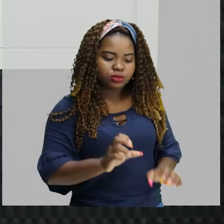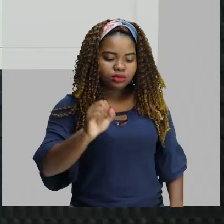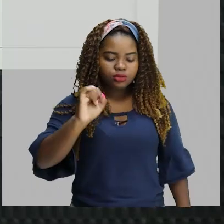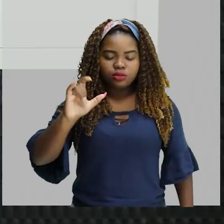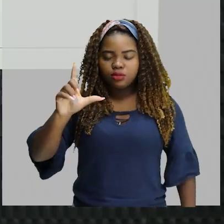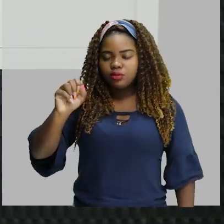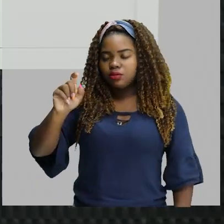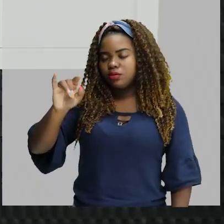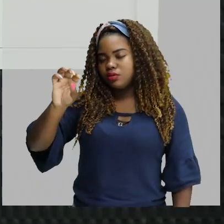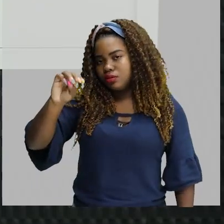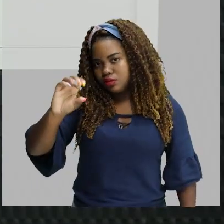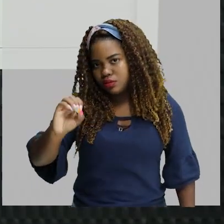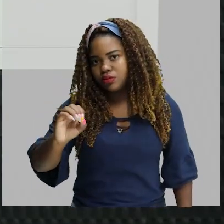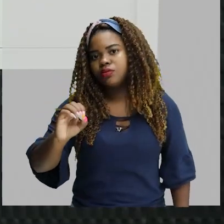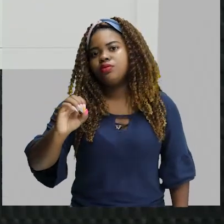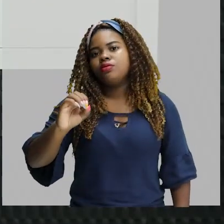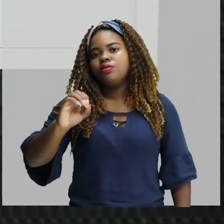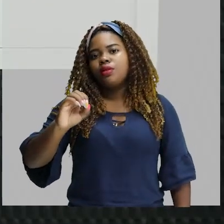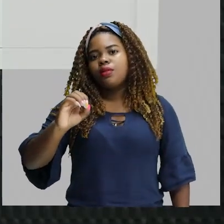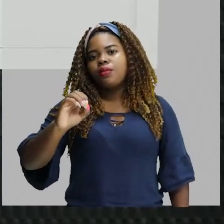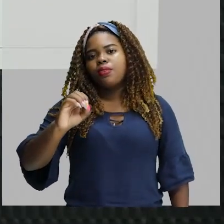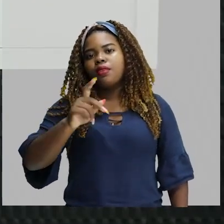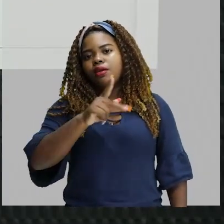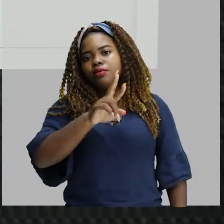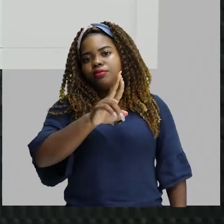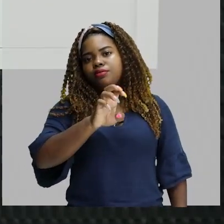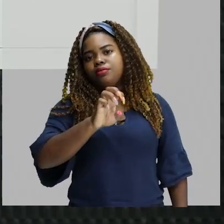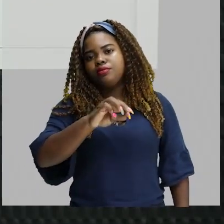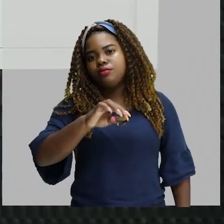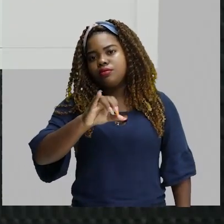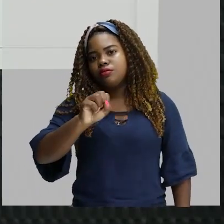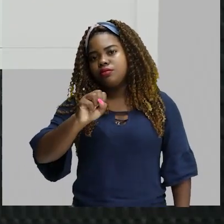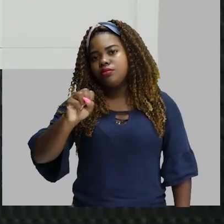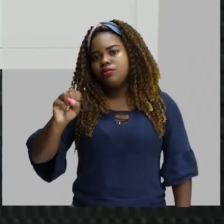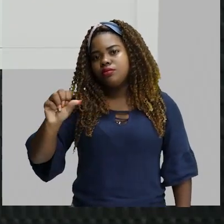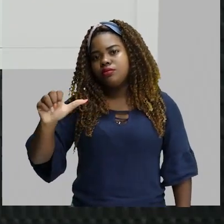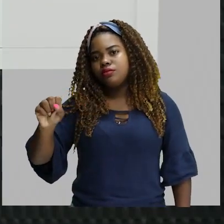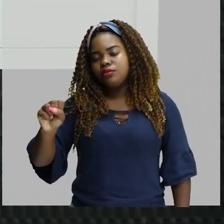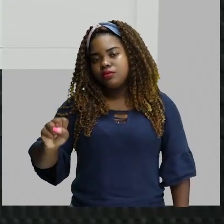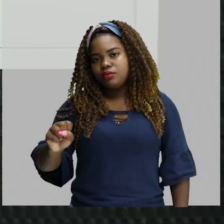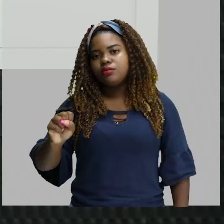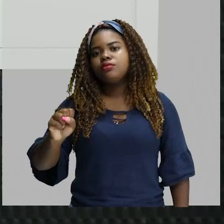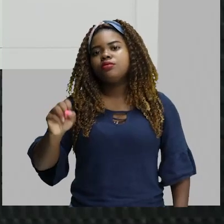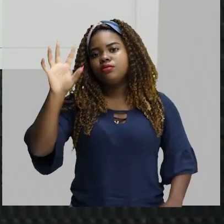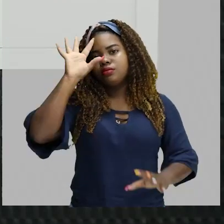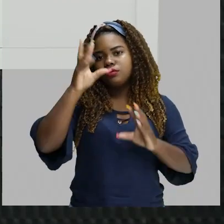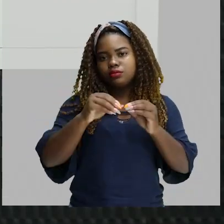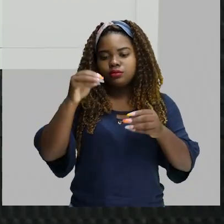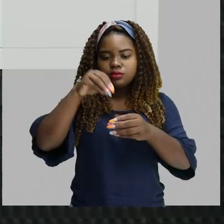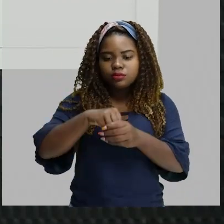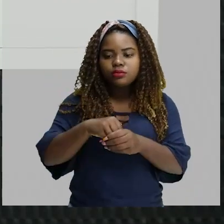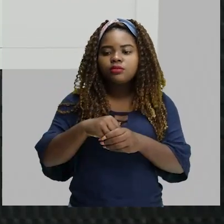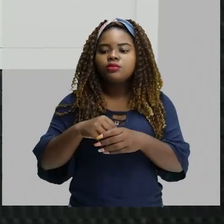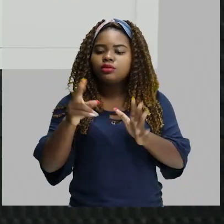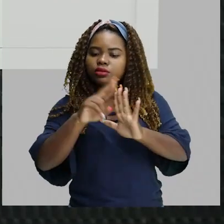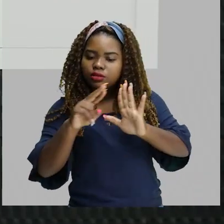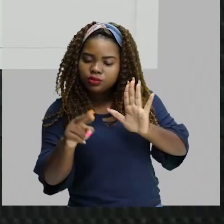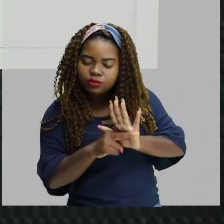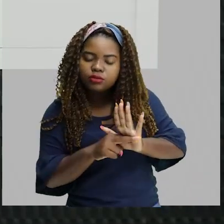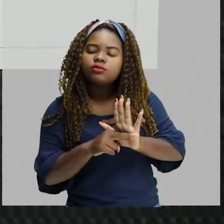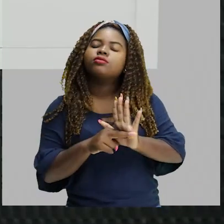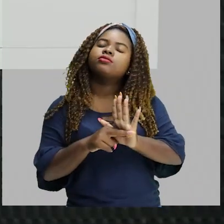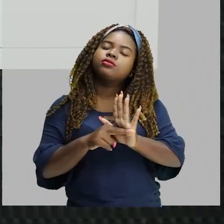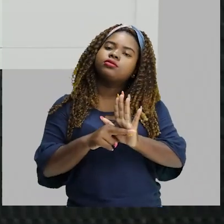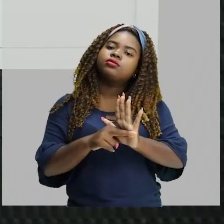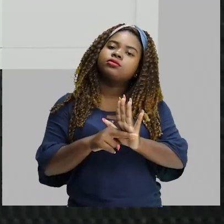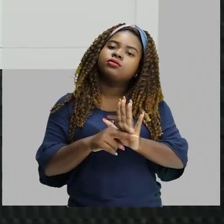silogismo para que as premissas gerem conclusões dentro deste padrão estabelecido para que o